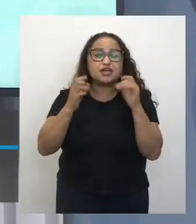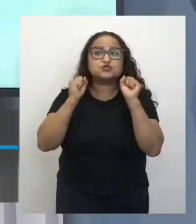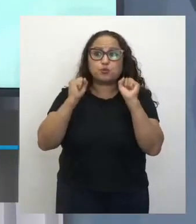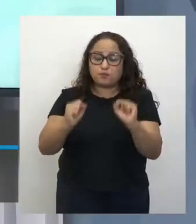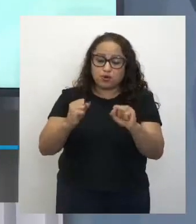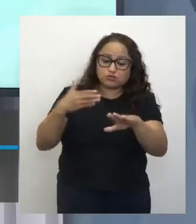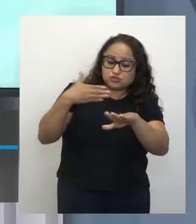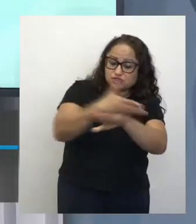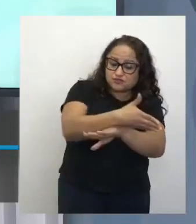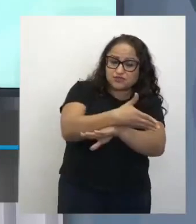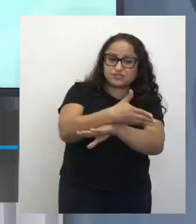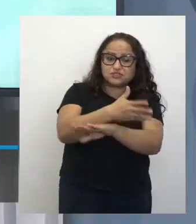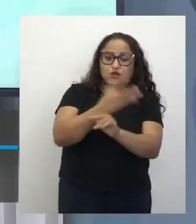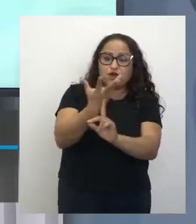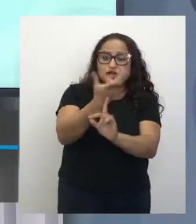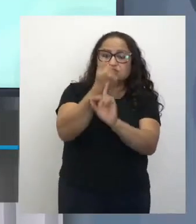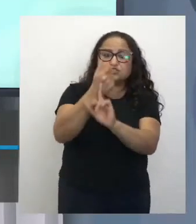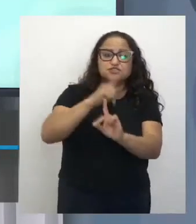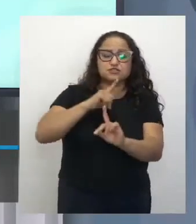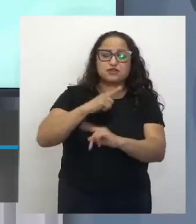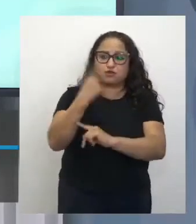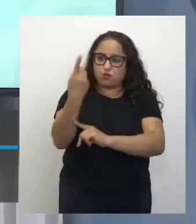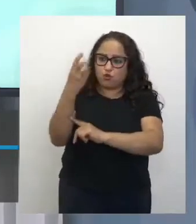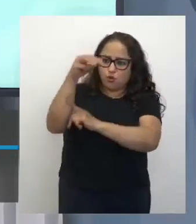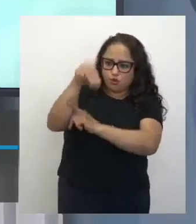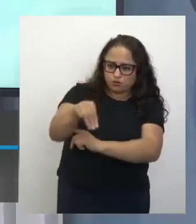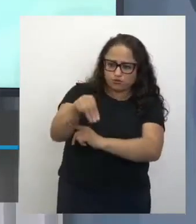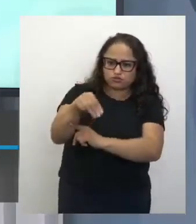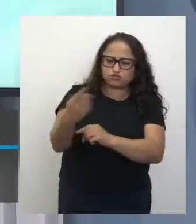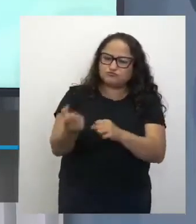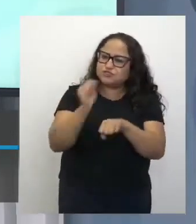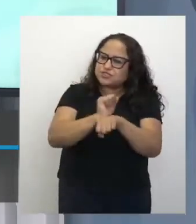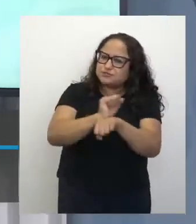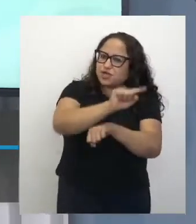intervenções artísticas? É 1 minutinho, a gente volta já já.